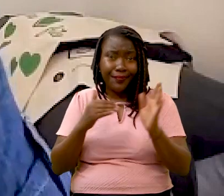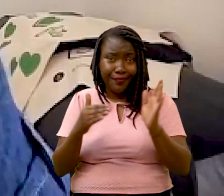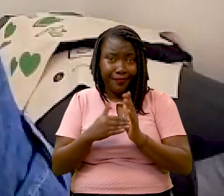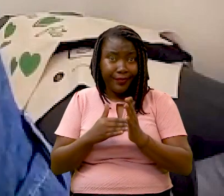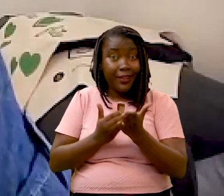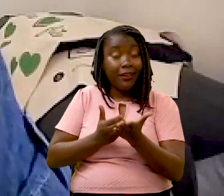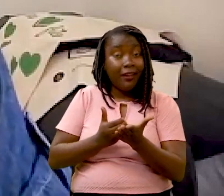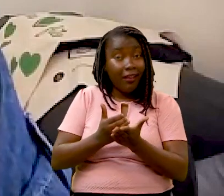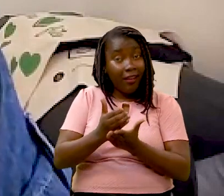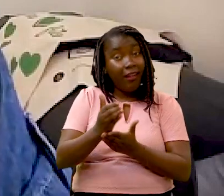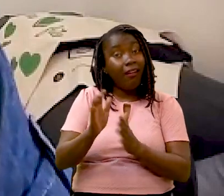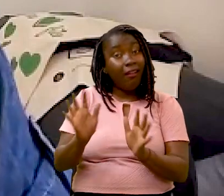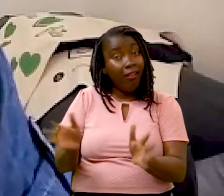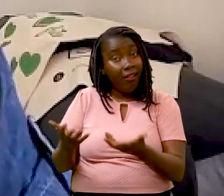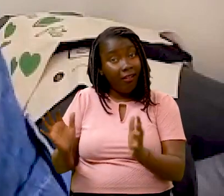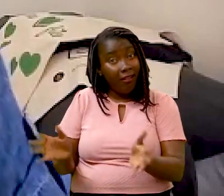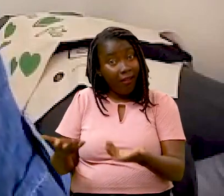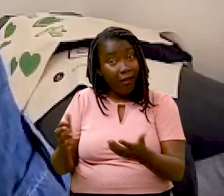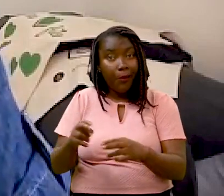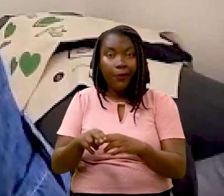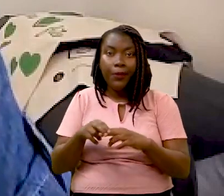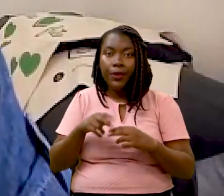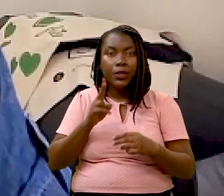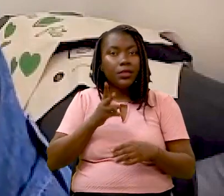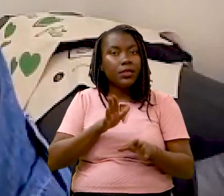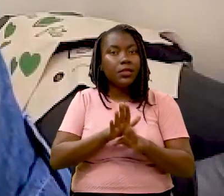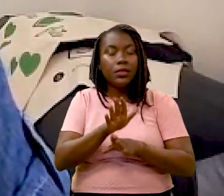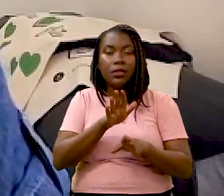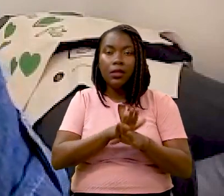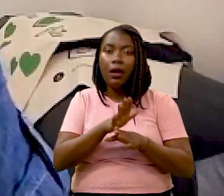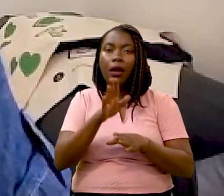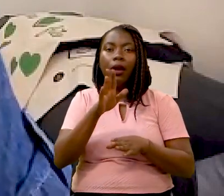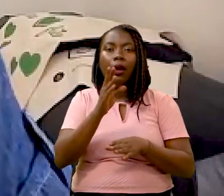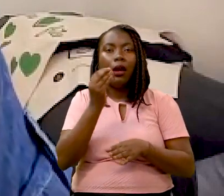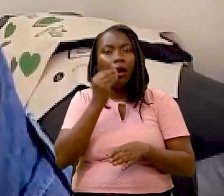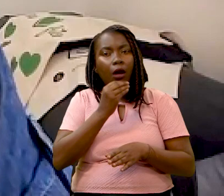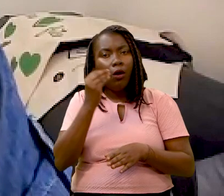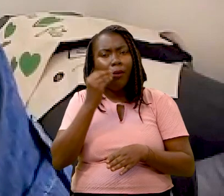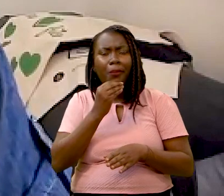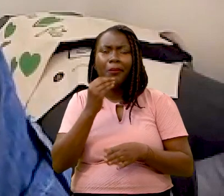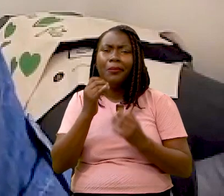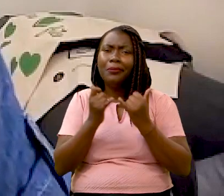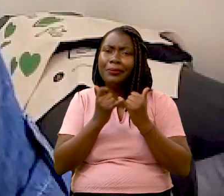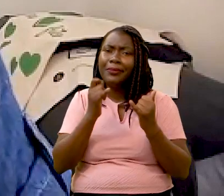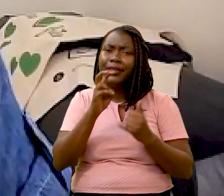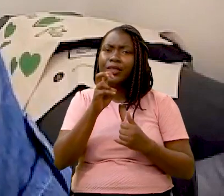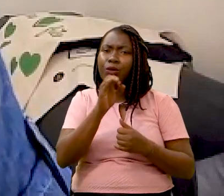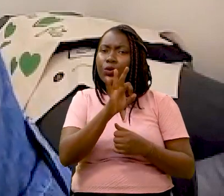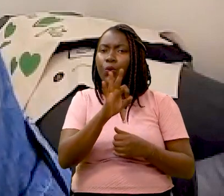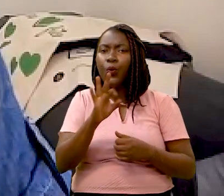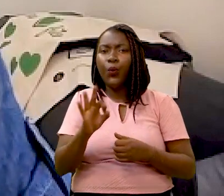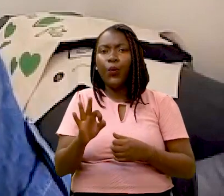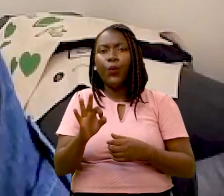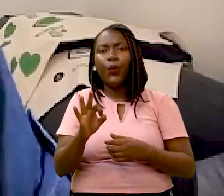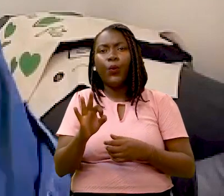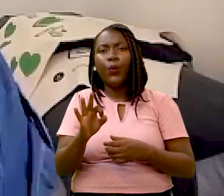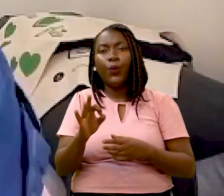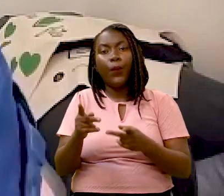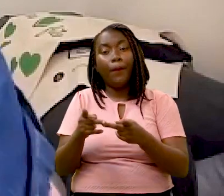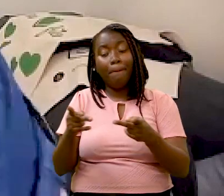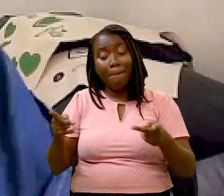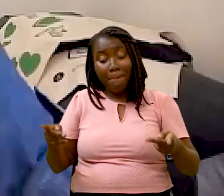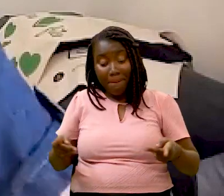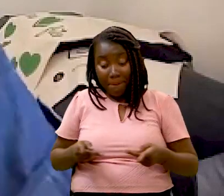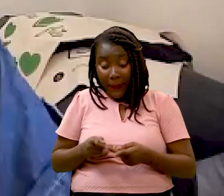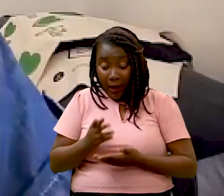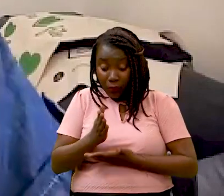de origem vegetal, por isso que nós sempre orientamos o consumo de pelo menos 50% do prato,